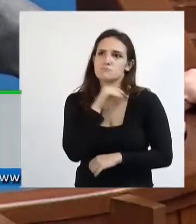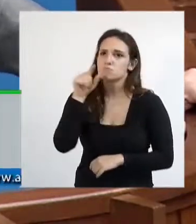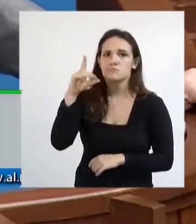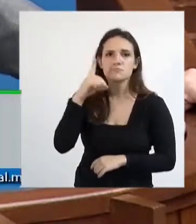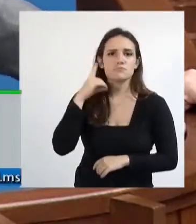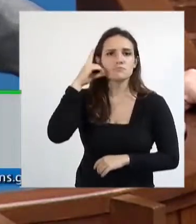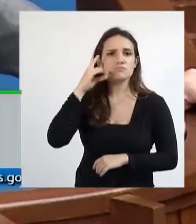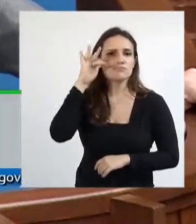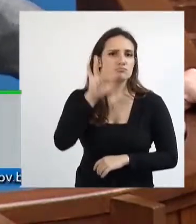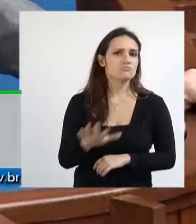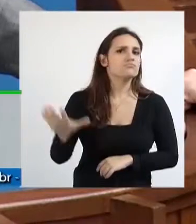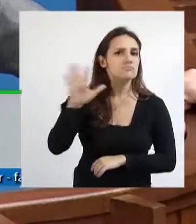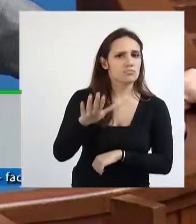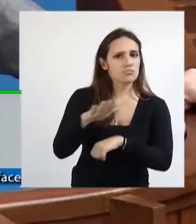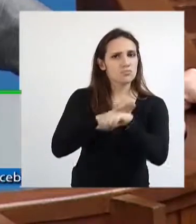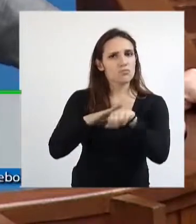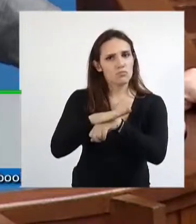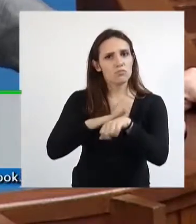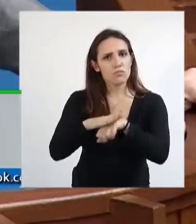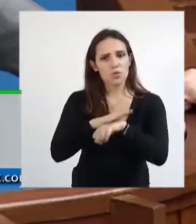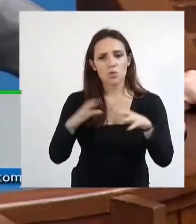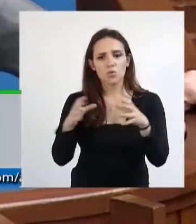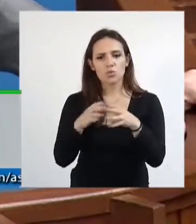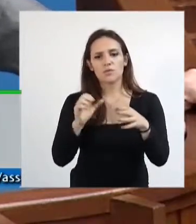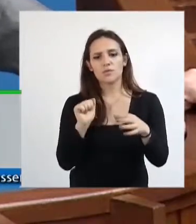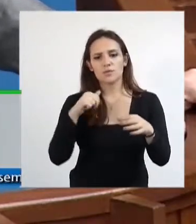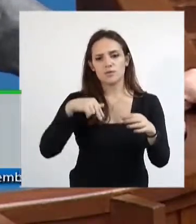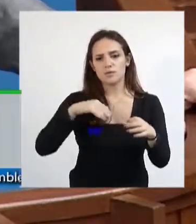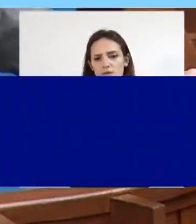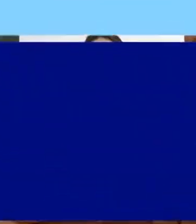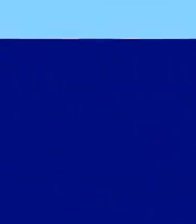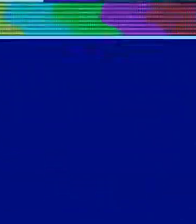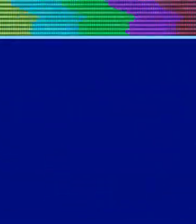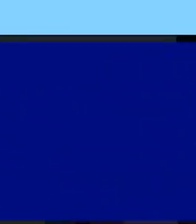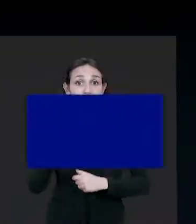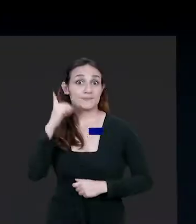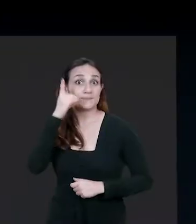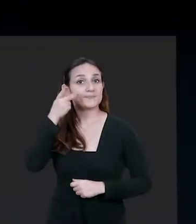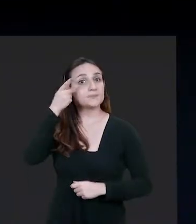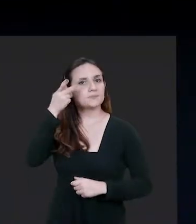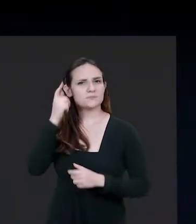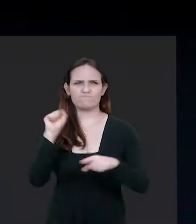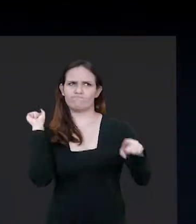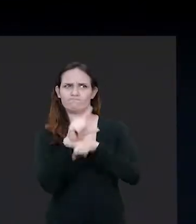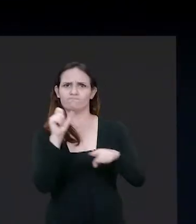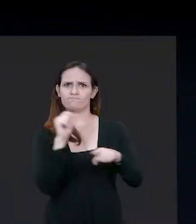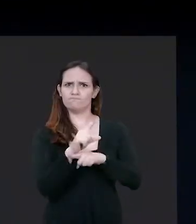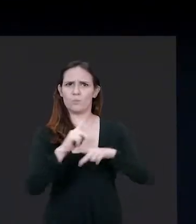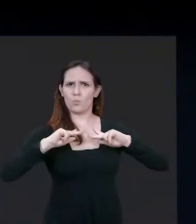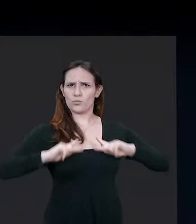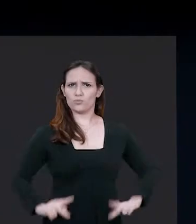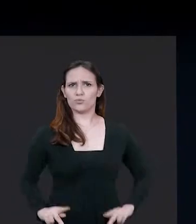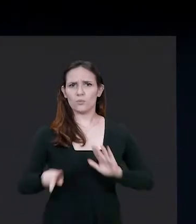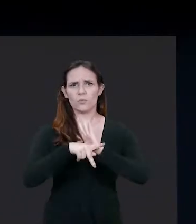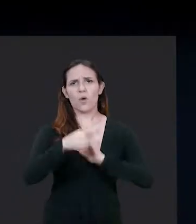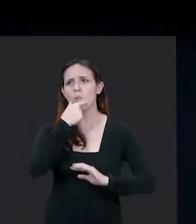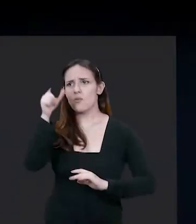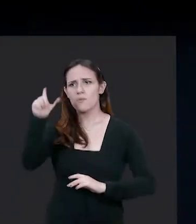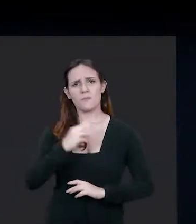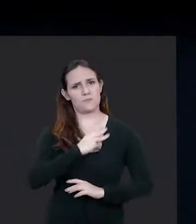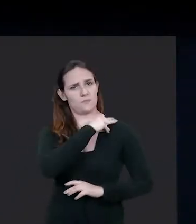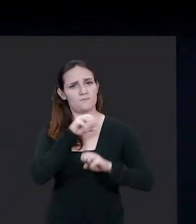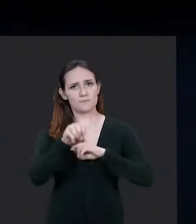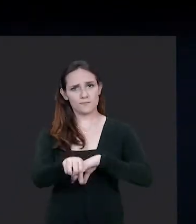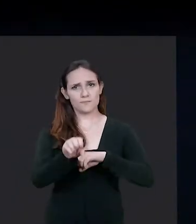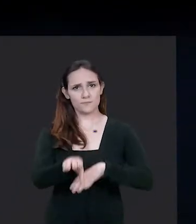possa dialogar com a ANEEL e compreender se é uma lei extremamente absurda. Deputado Pedro Kemp critica posicionamento